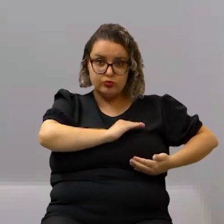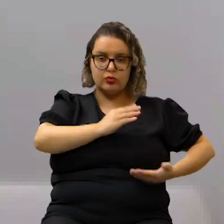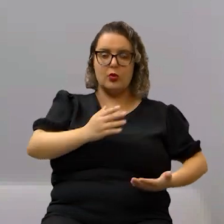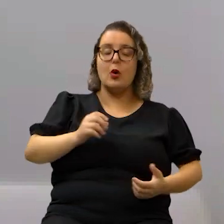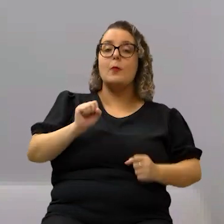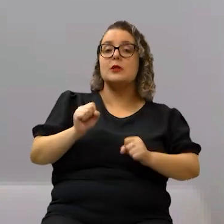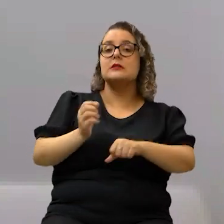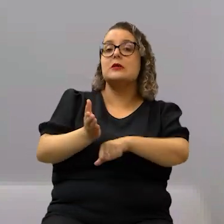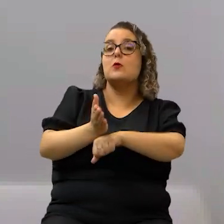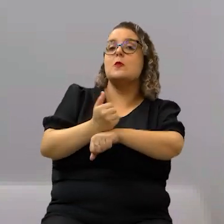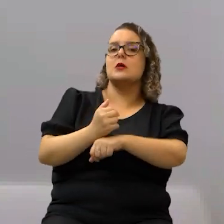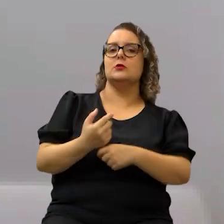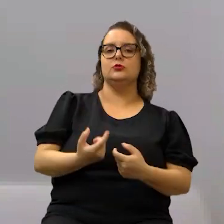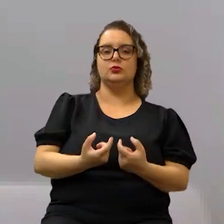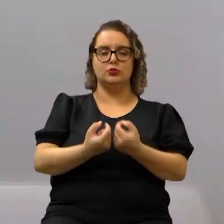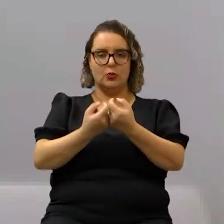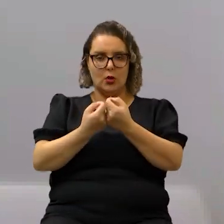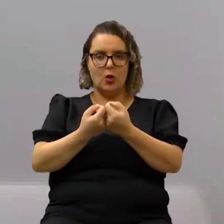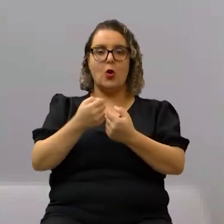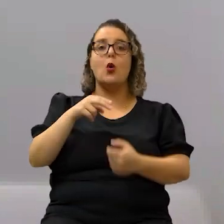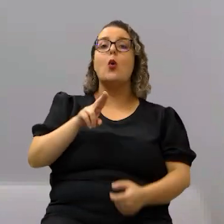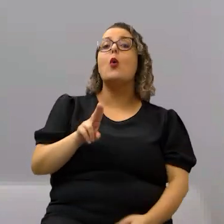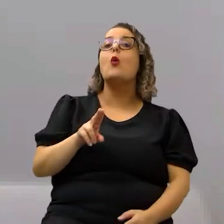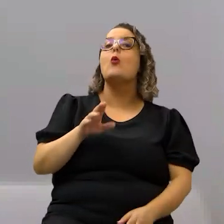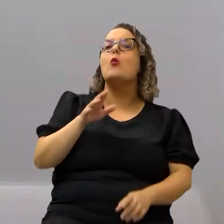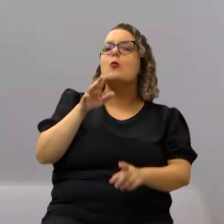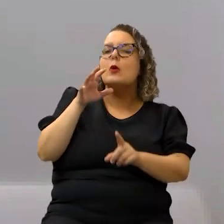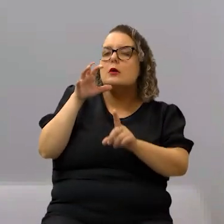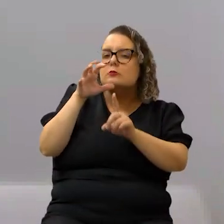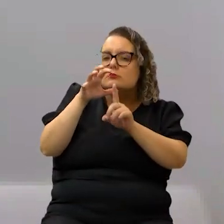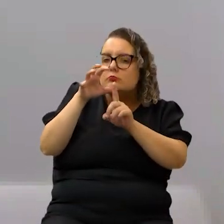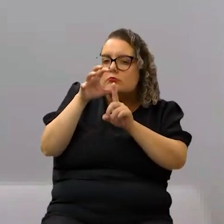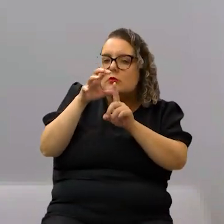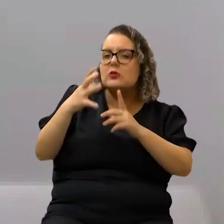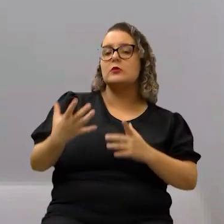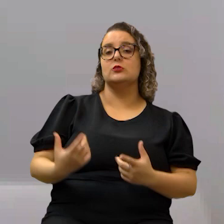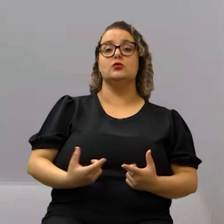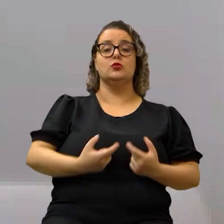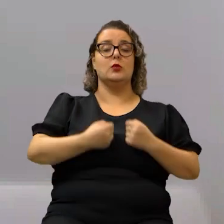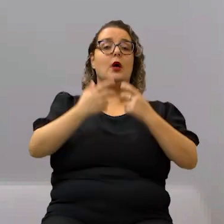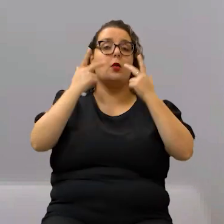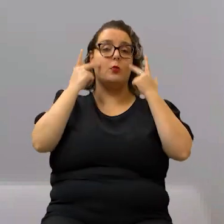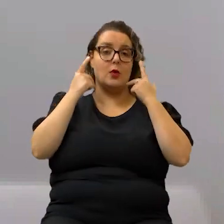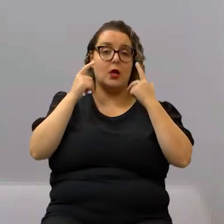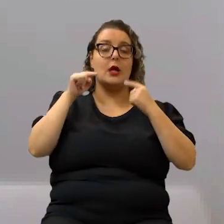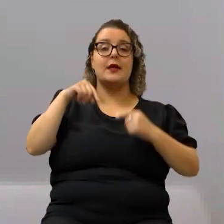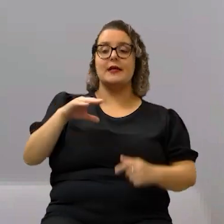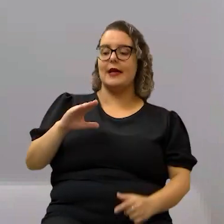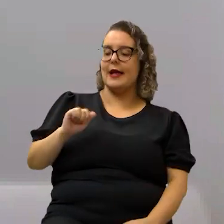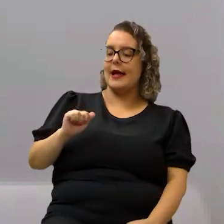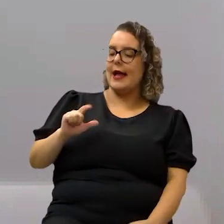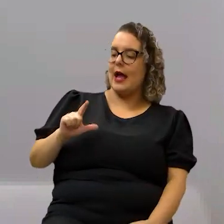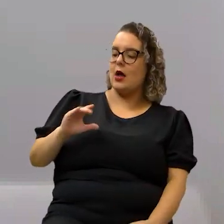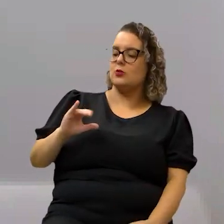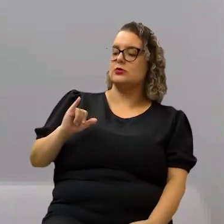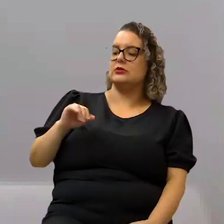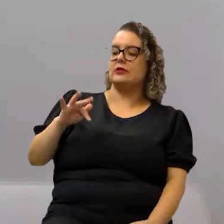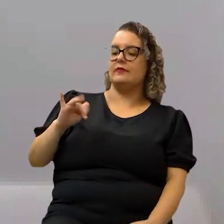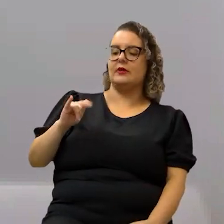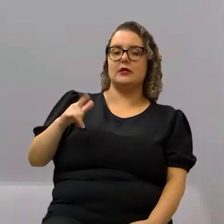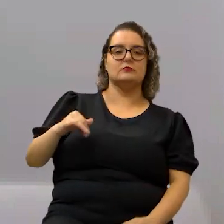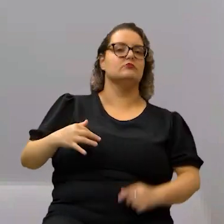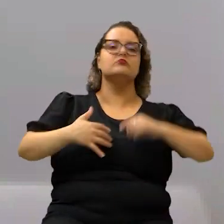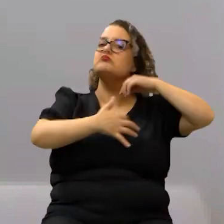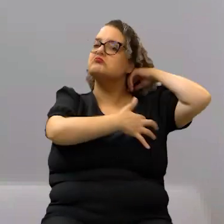ser um pré-câncer de mama ou até mesmo já ter um foco do câncer de mama normal. E essa calcificação, ela não